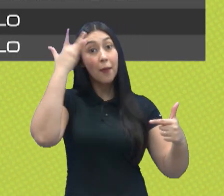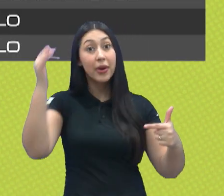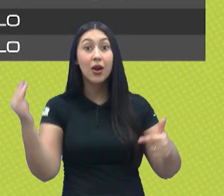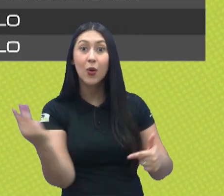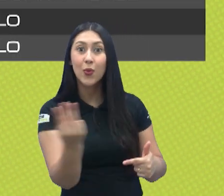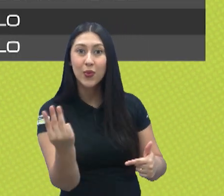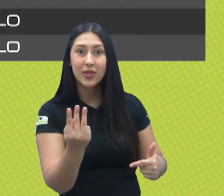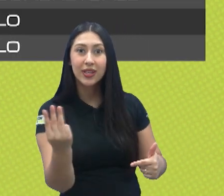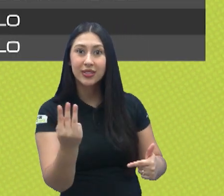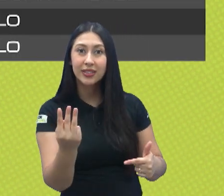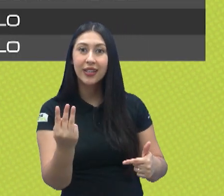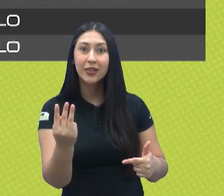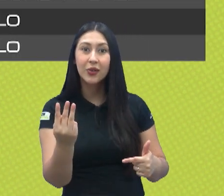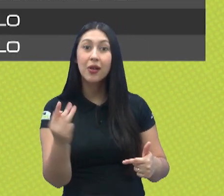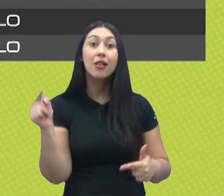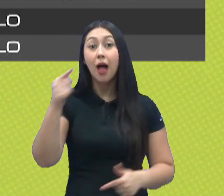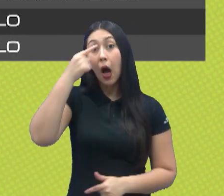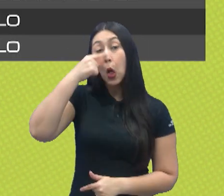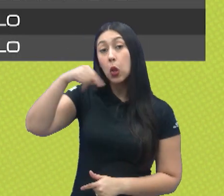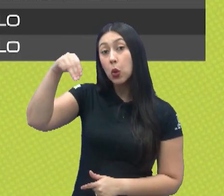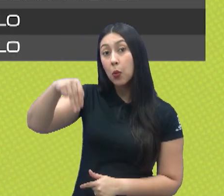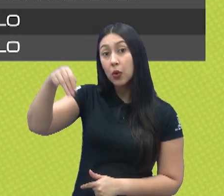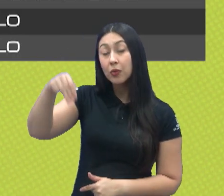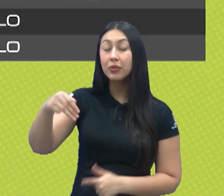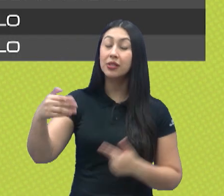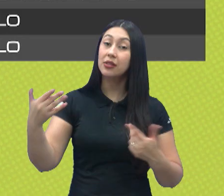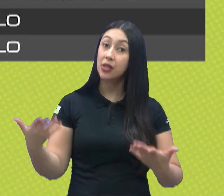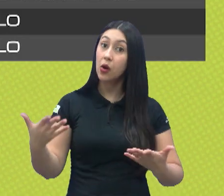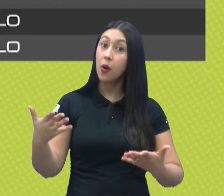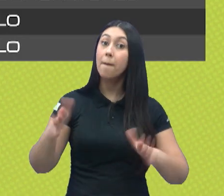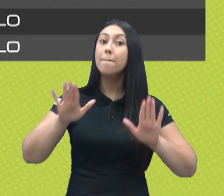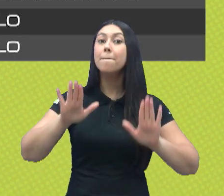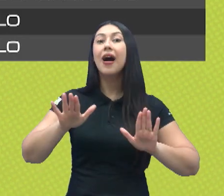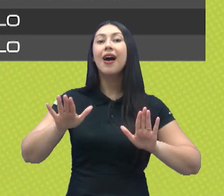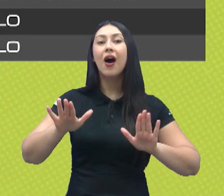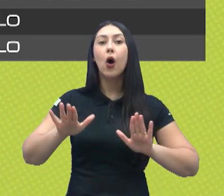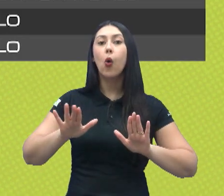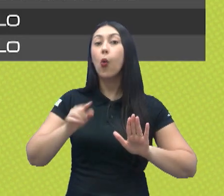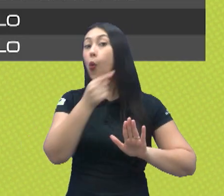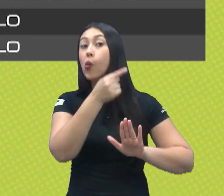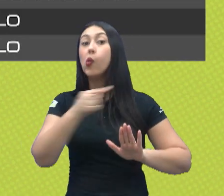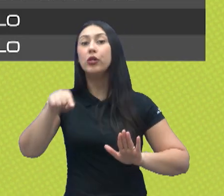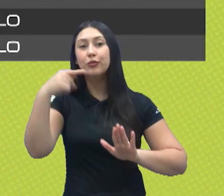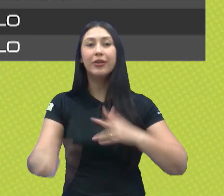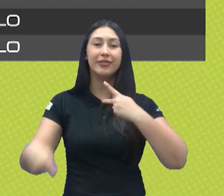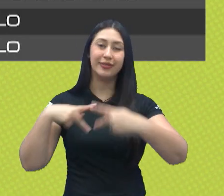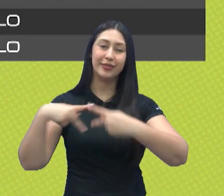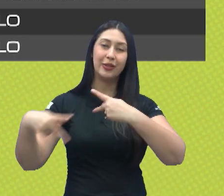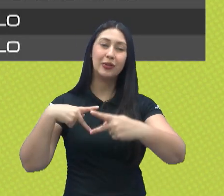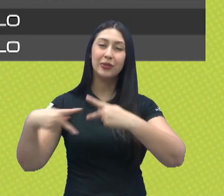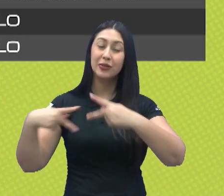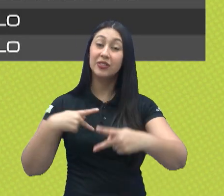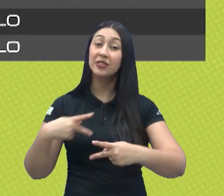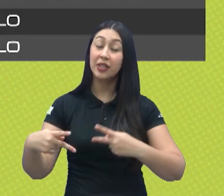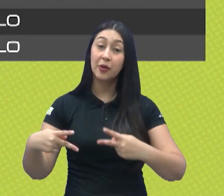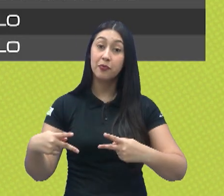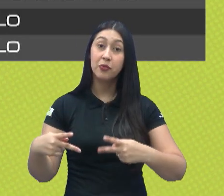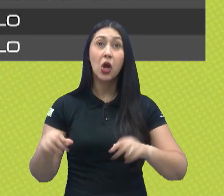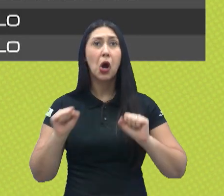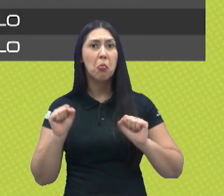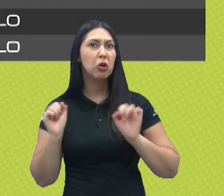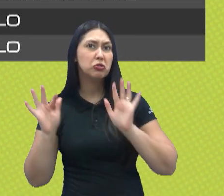novamente no ginásio do Morumbi. E como o Paulito falou, a decisão será em São José dos Campos de qualquer jeito. Ou ela termina no